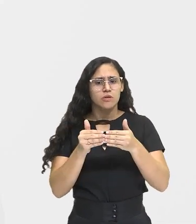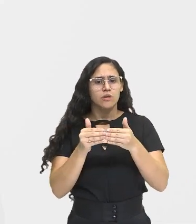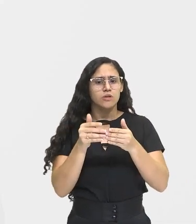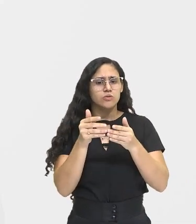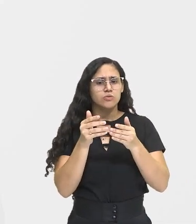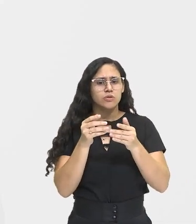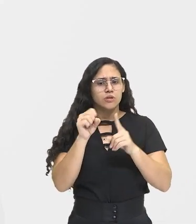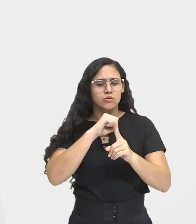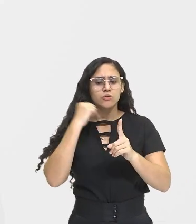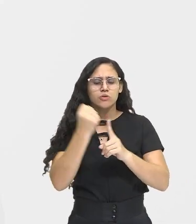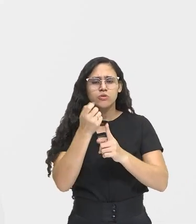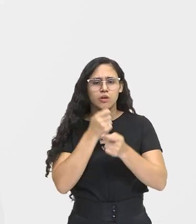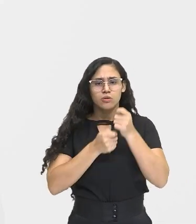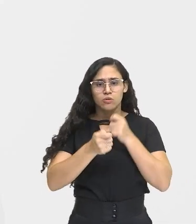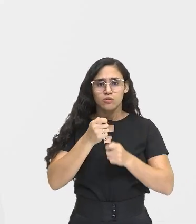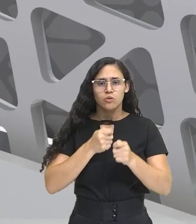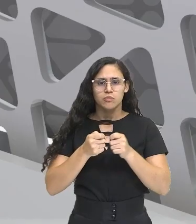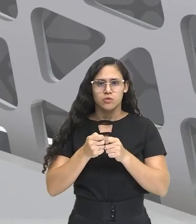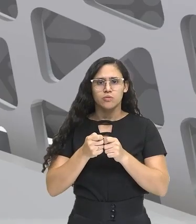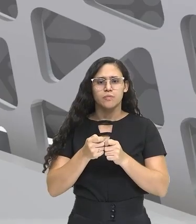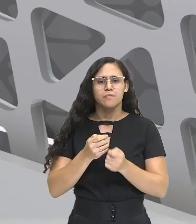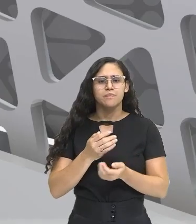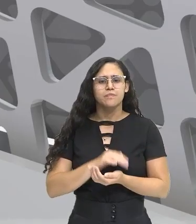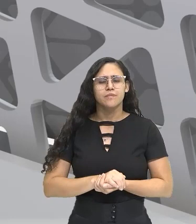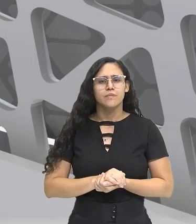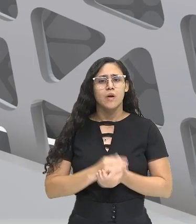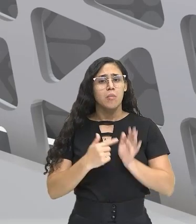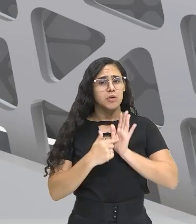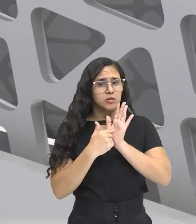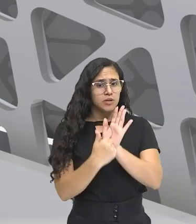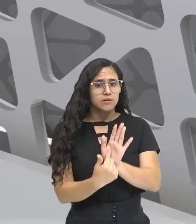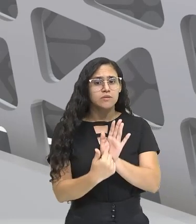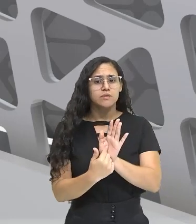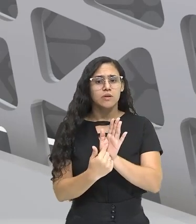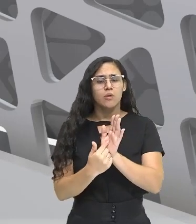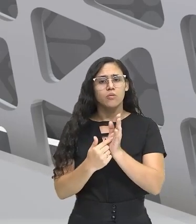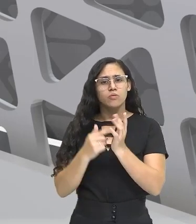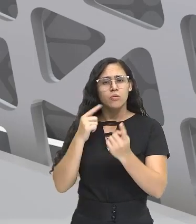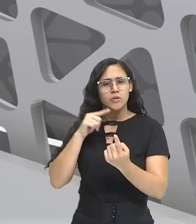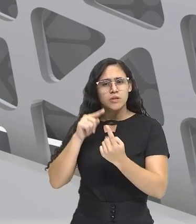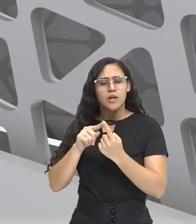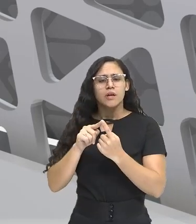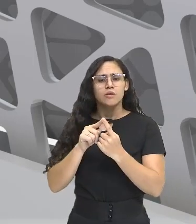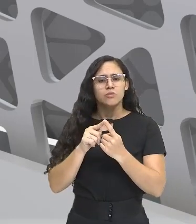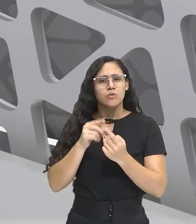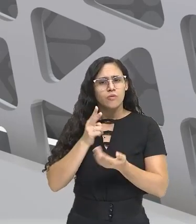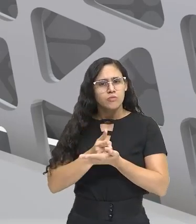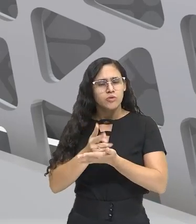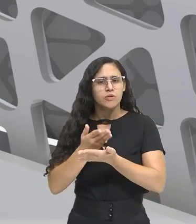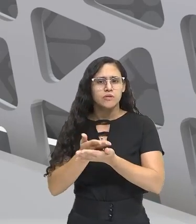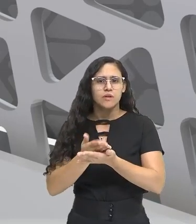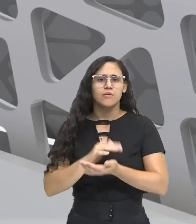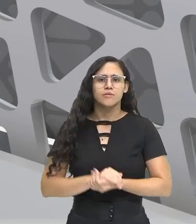indicadores socioeconômicos. Feita a apresentação do objeto de conhecimento, vamos à nossa